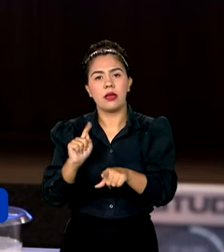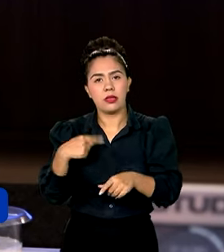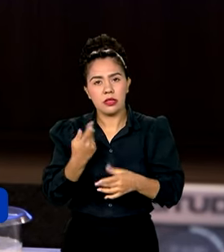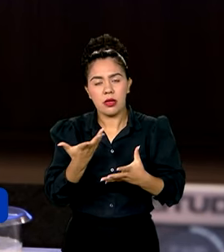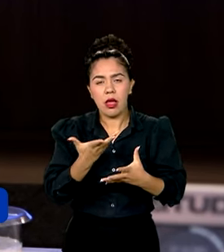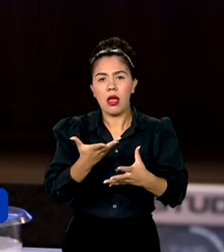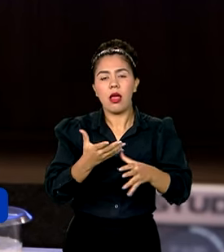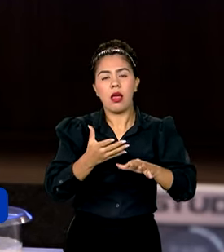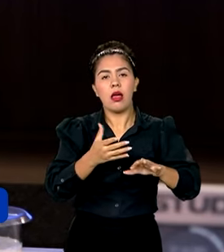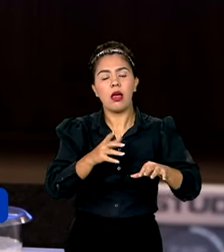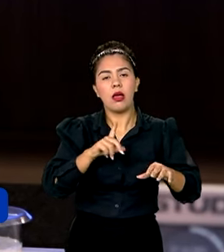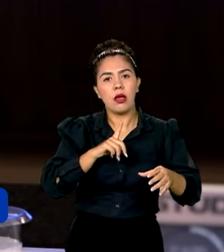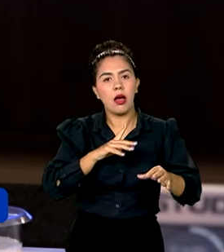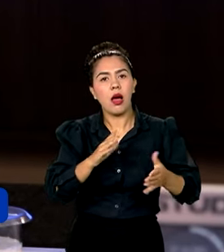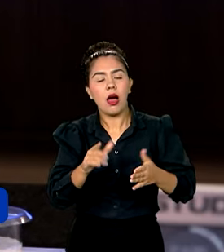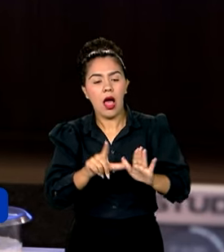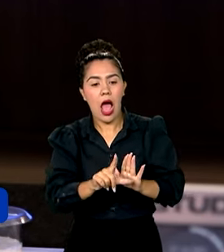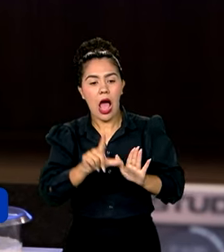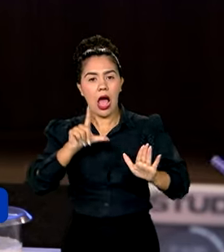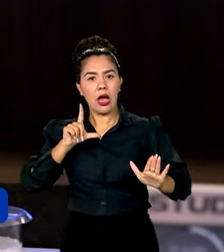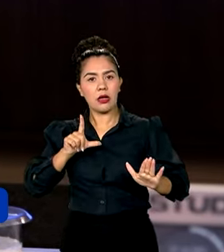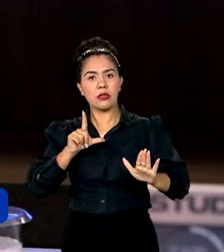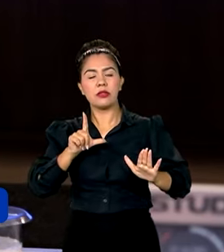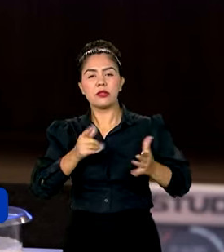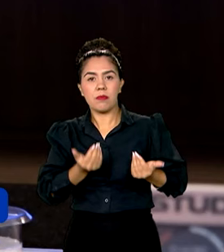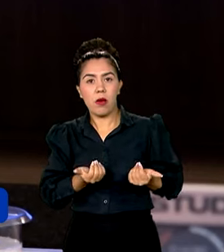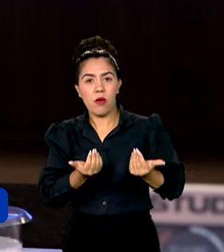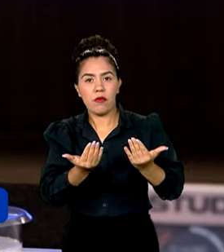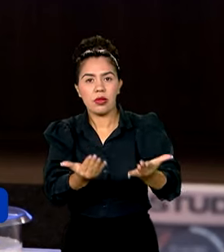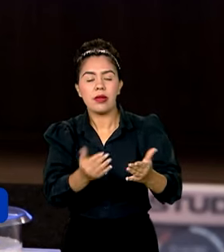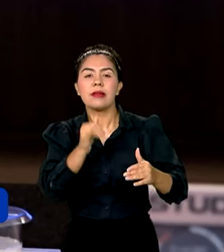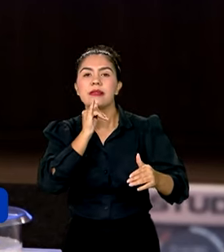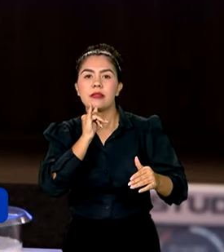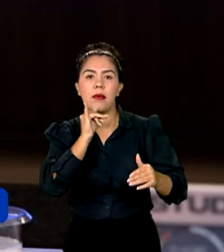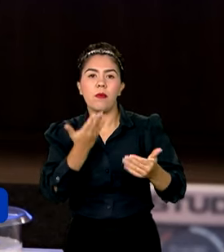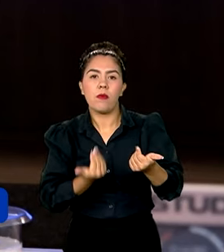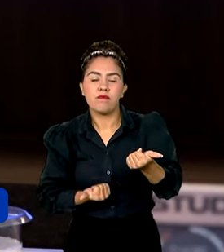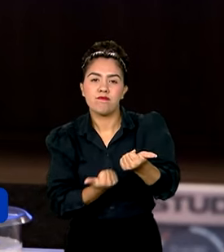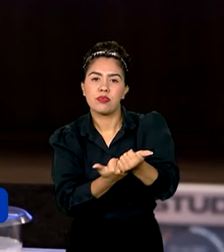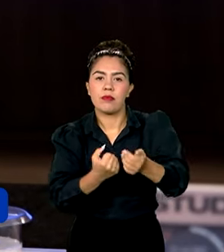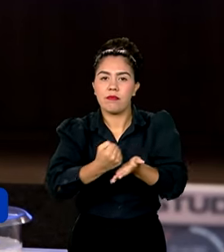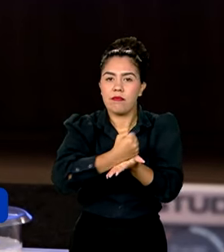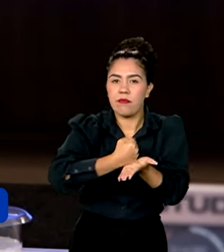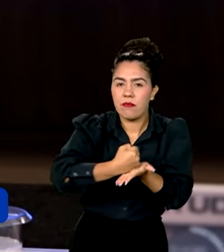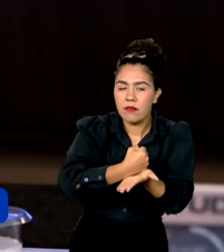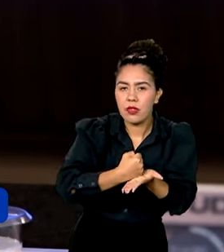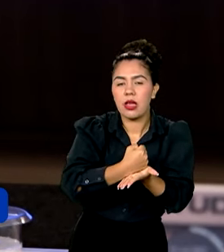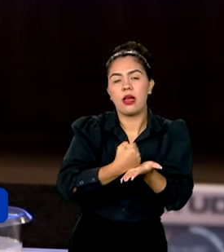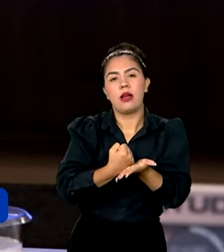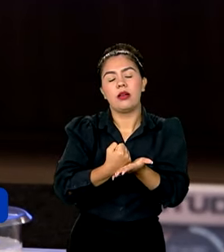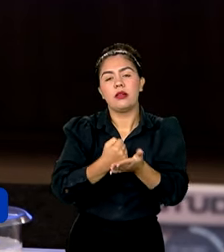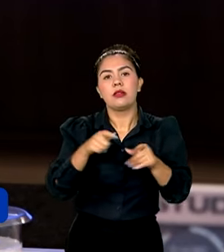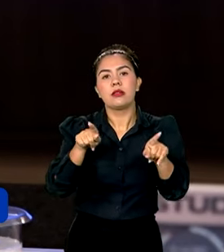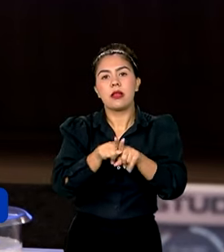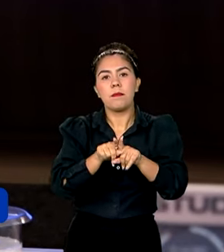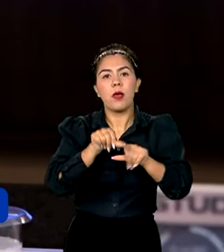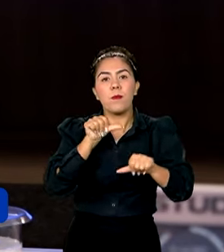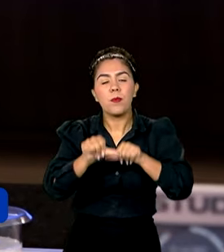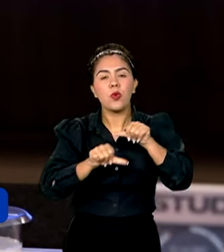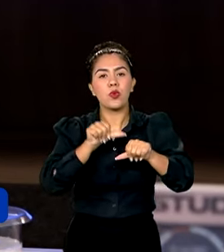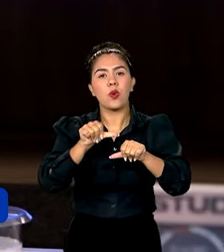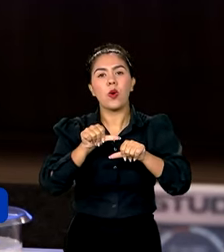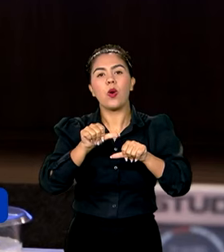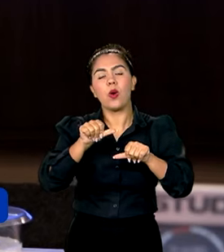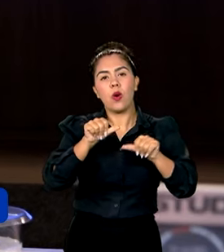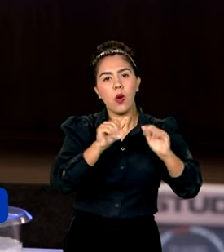ligado a alguns programas como é o caso da assistência farmacêutica eh também mudamos cronogramas